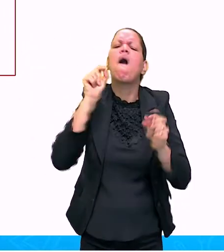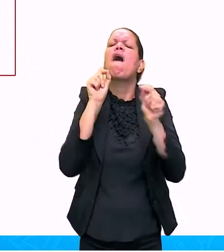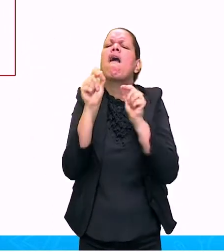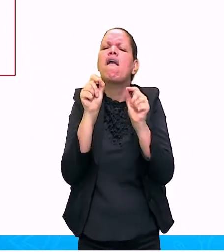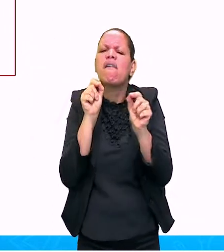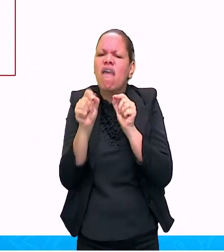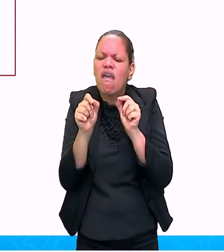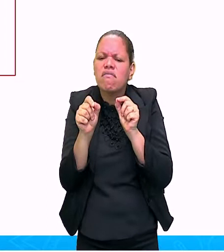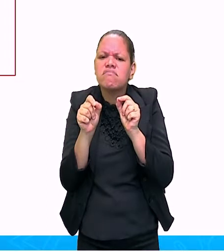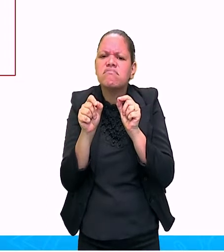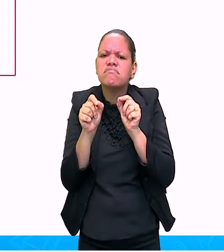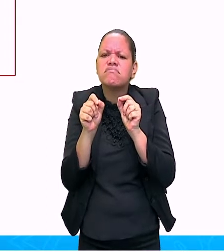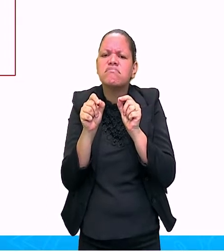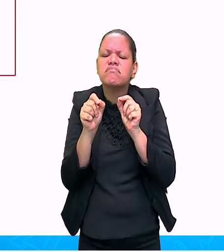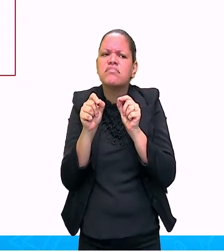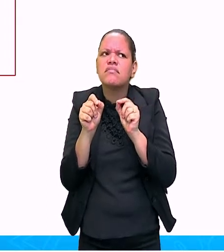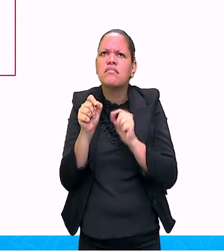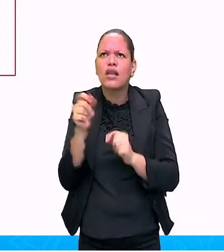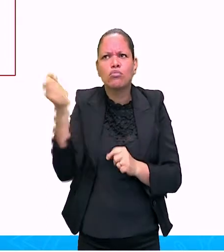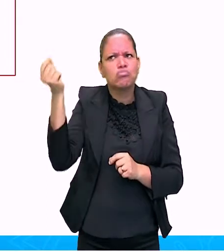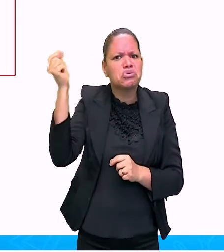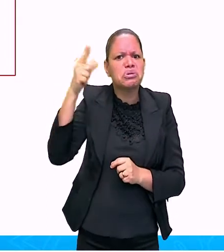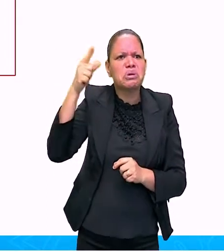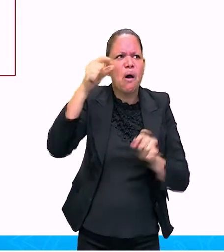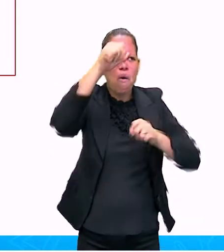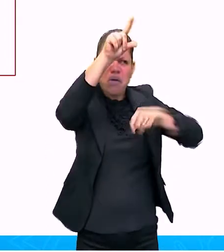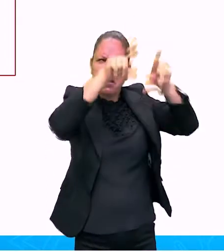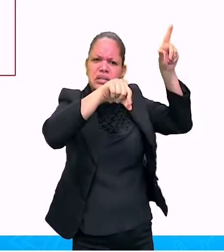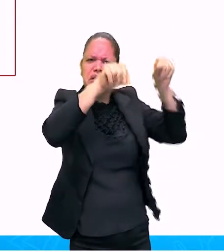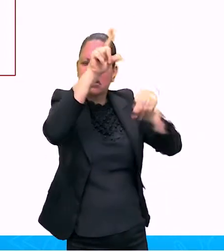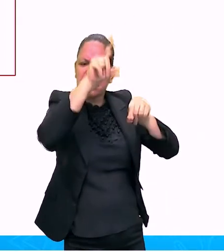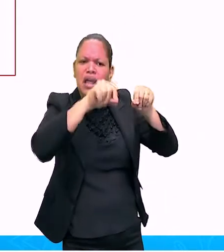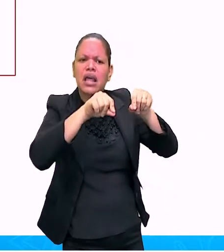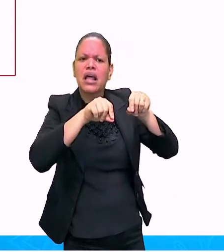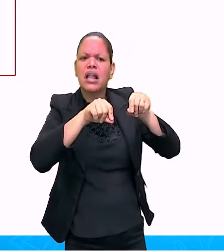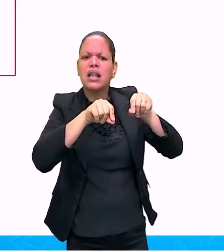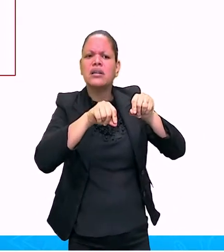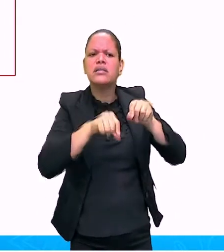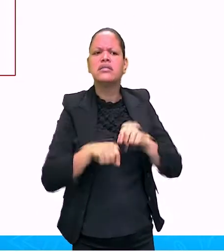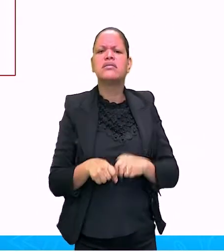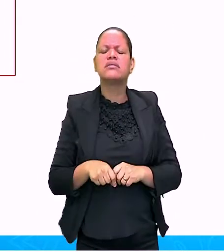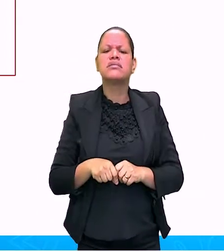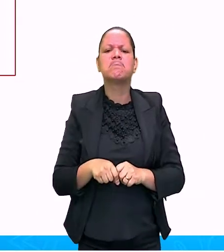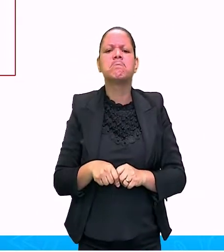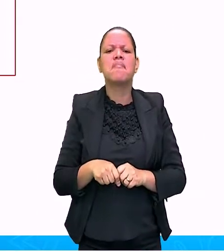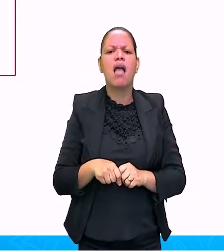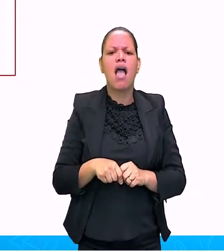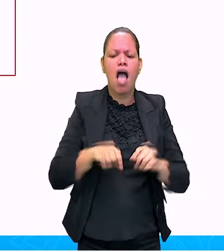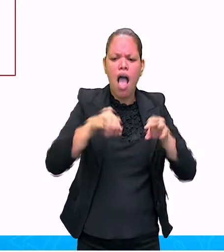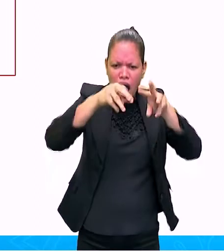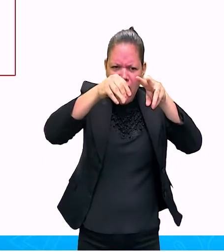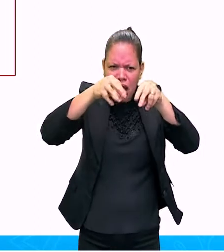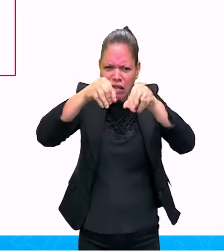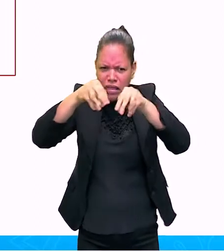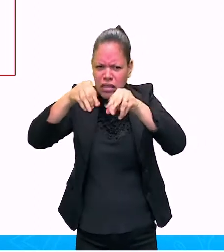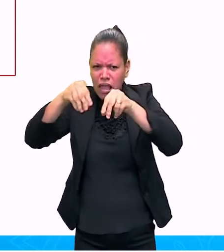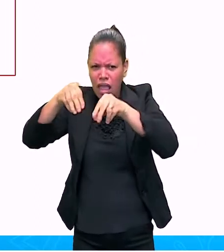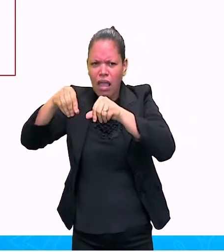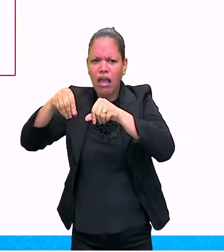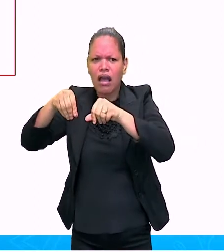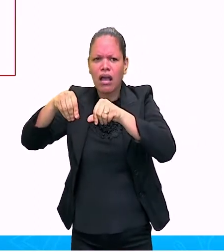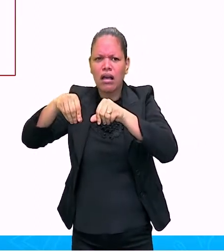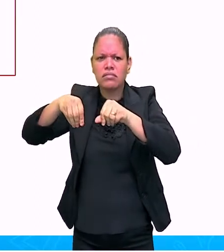Era a Terra? Era Mauá? Ou era o homem? Se você marcou Mauá, muito bem. Você